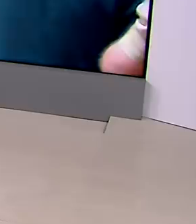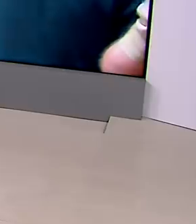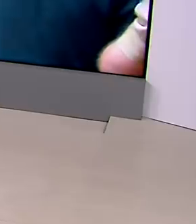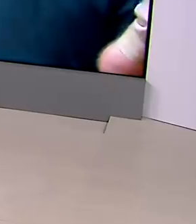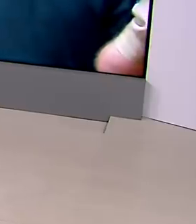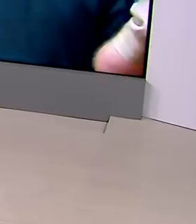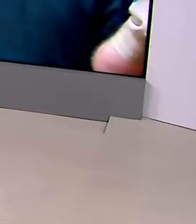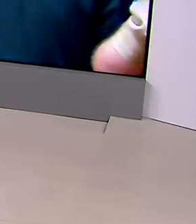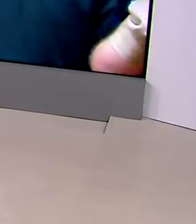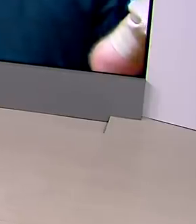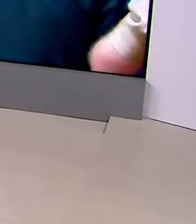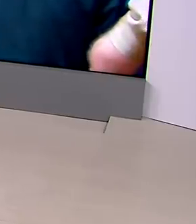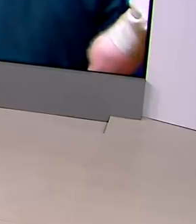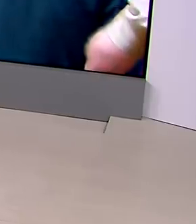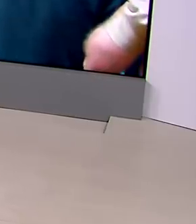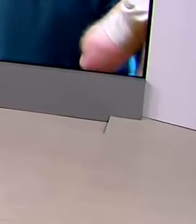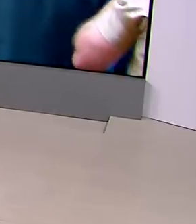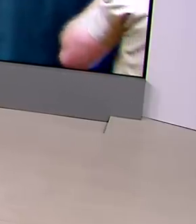Obrigado.